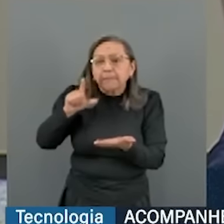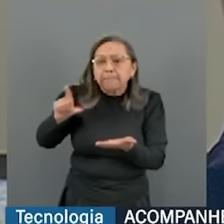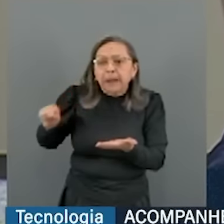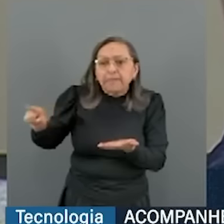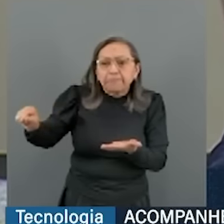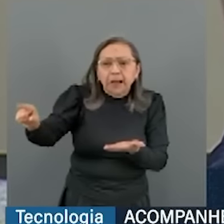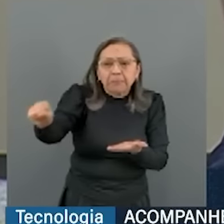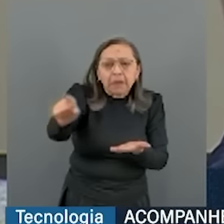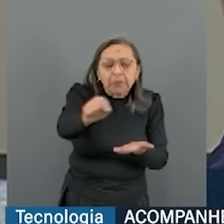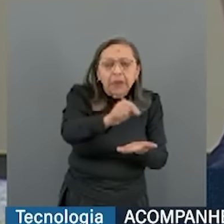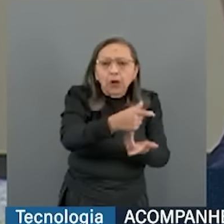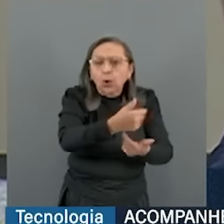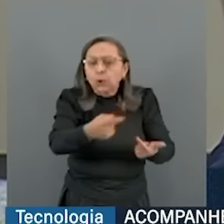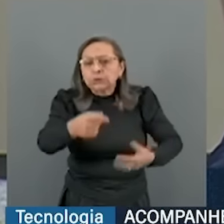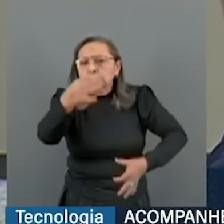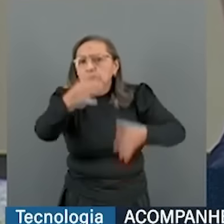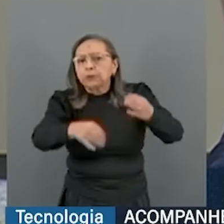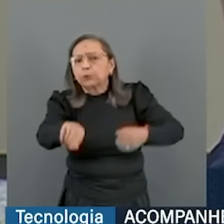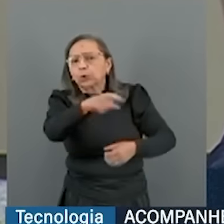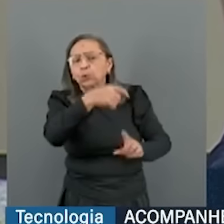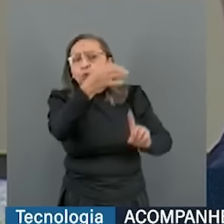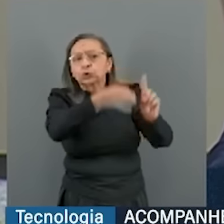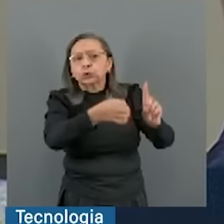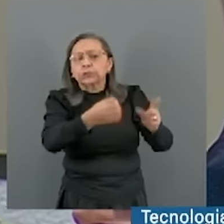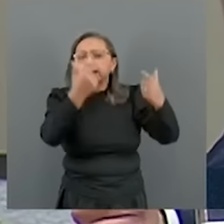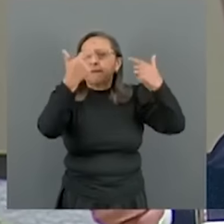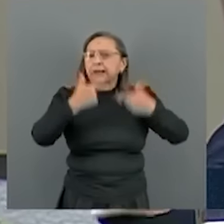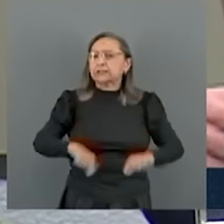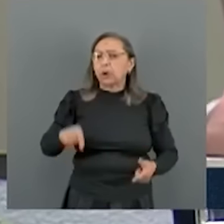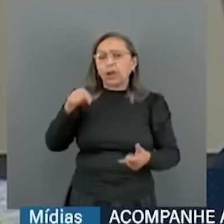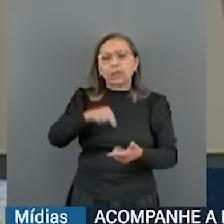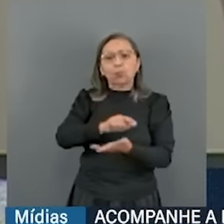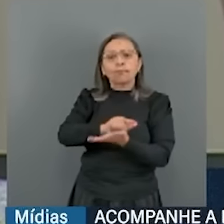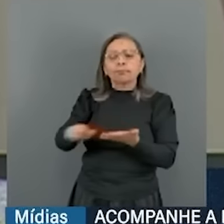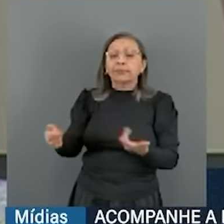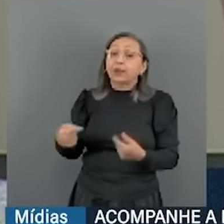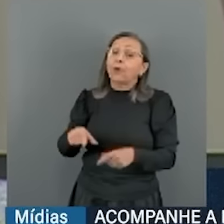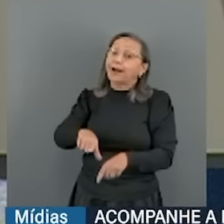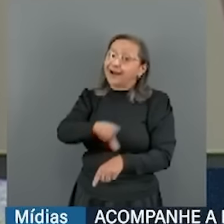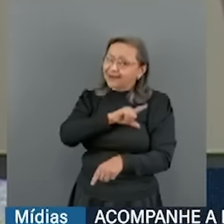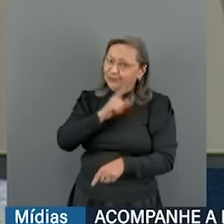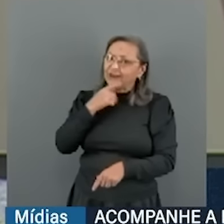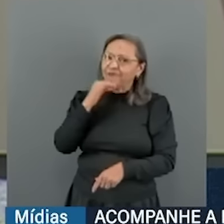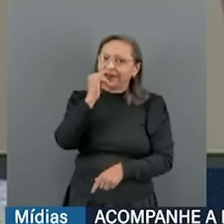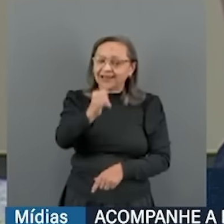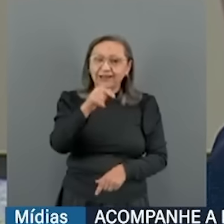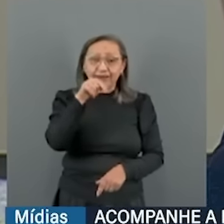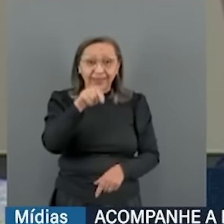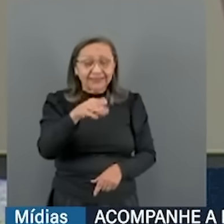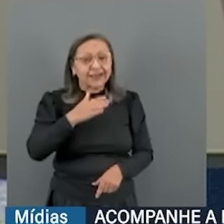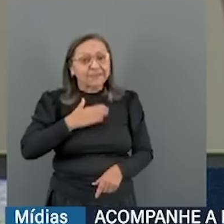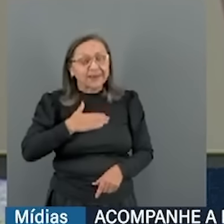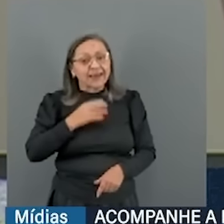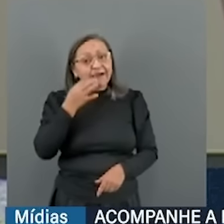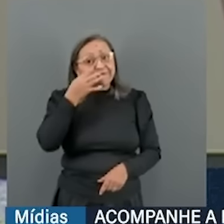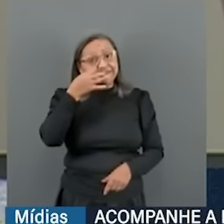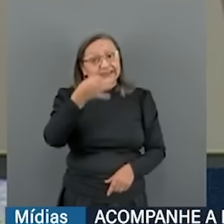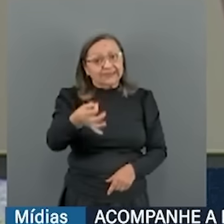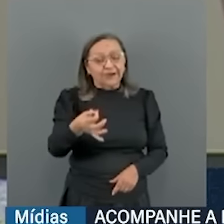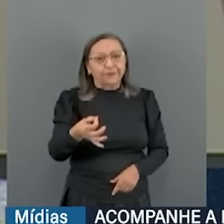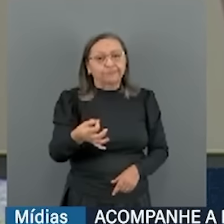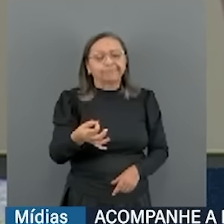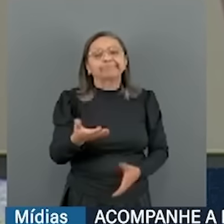elementos e de julgamento por um juiz imparcial. E, como eu disse anteriormente, e essa é a minha visão,